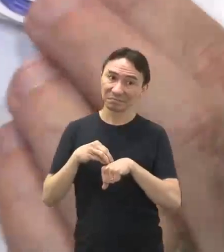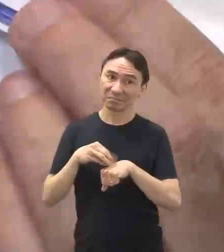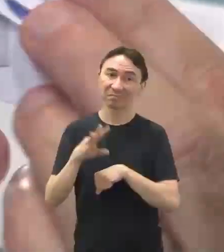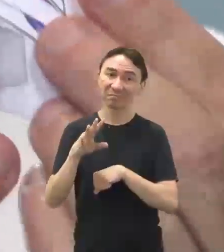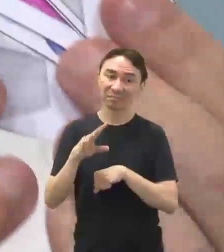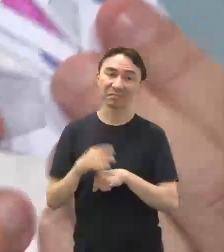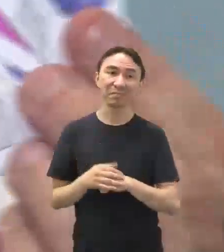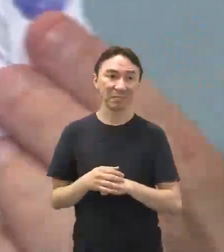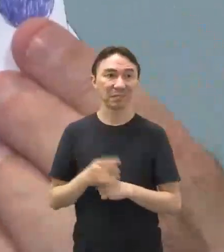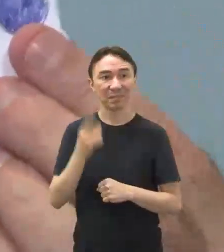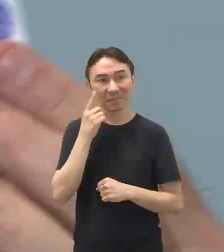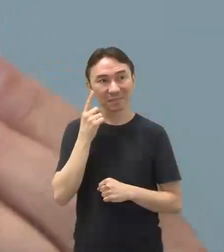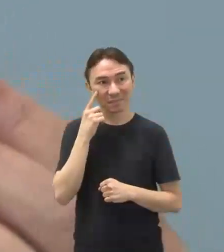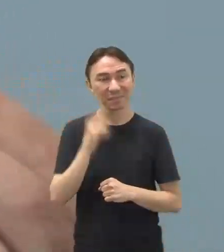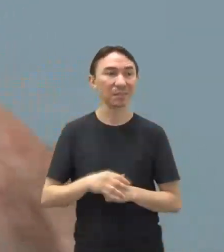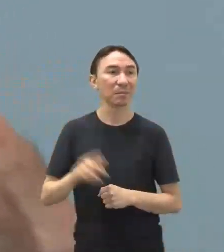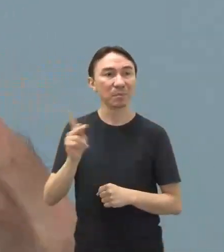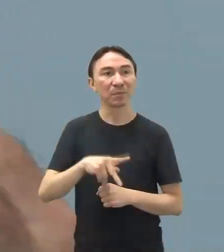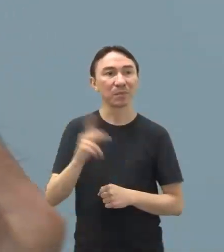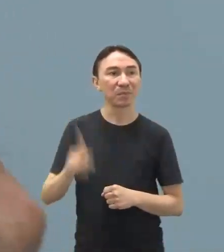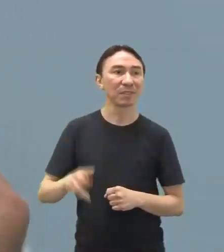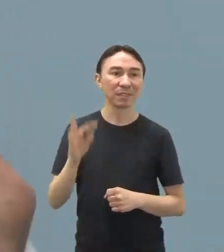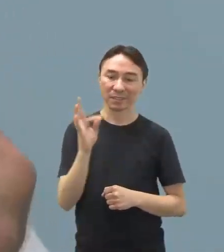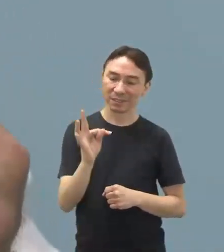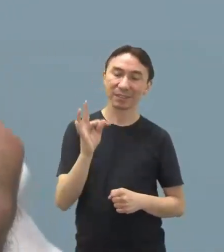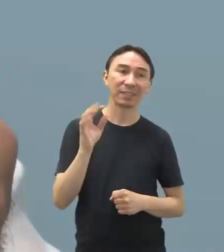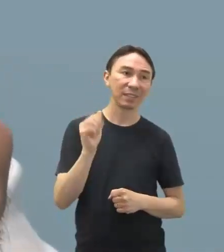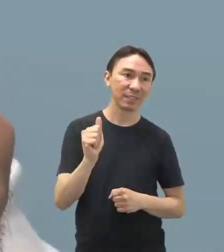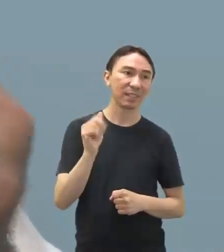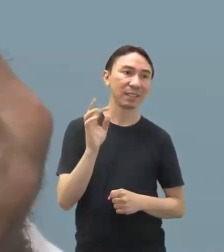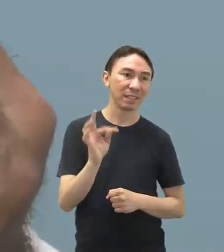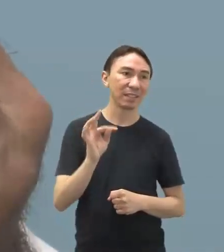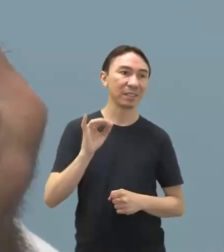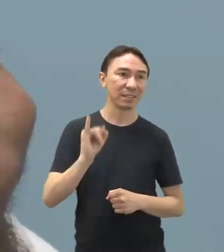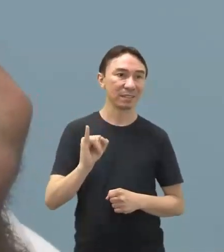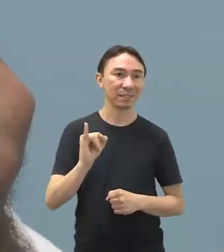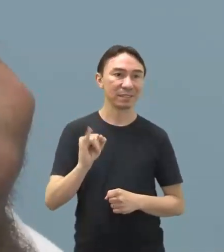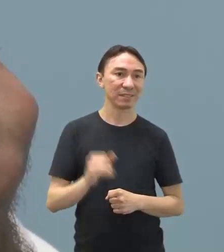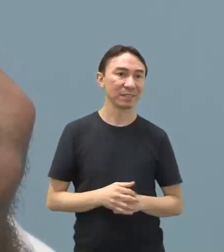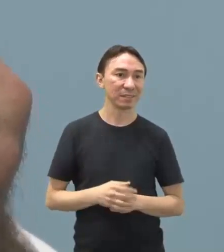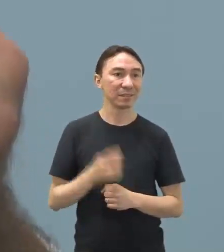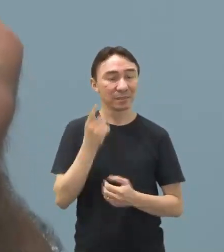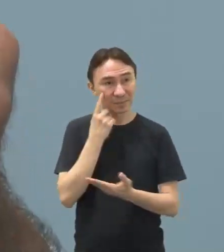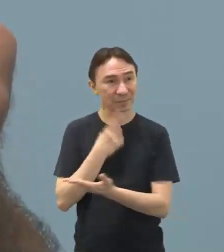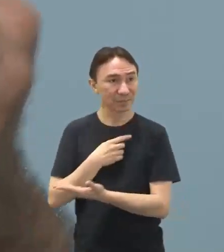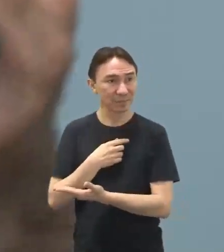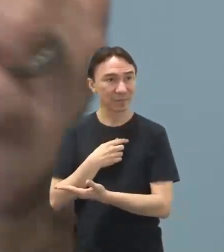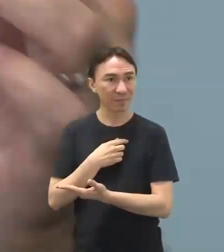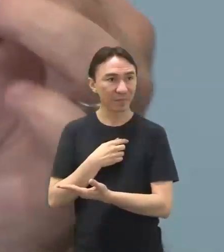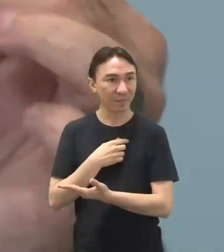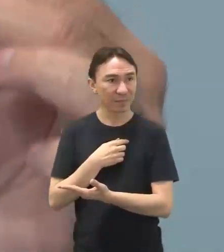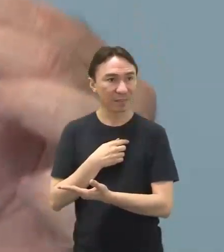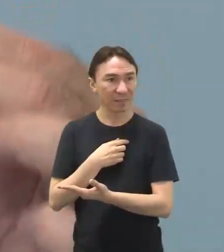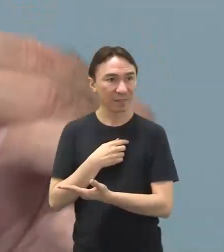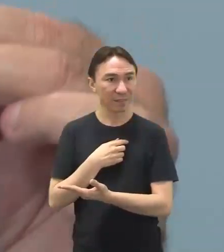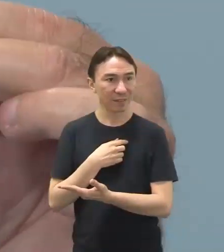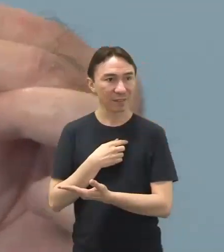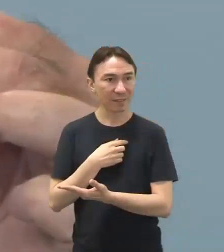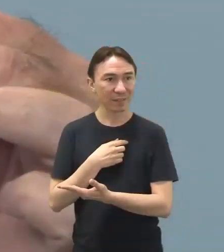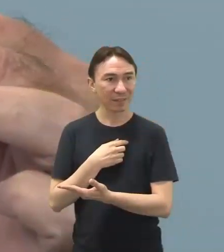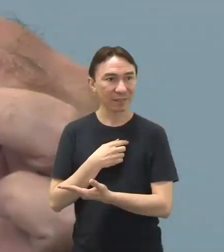aqui ó provável da professora Tati aqui E esse show aí aqui ó certinho do do concreto né para poder